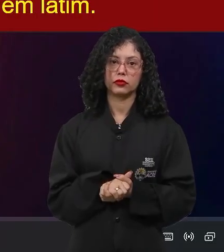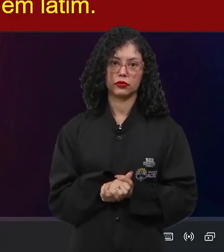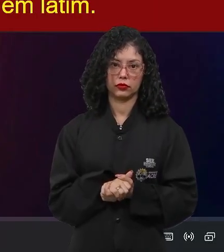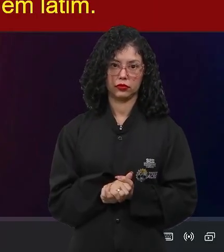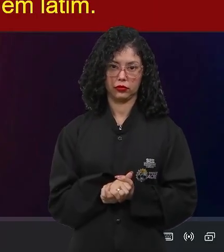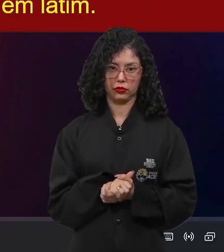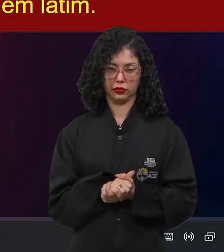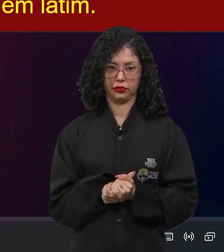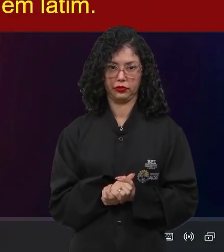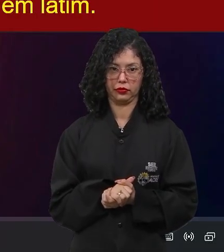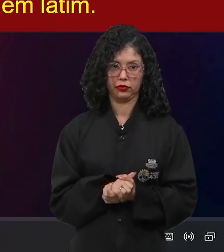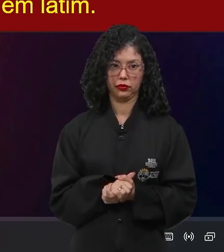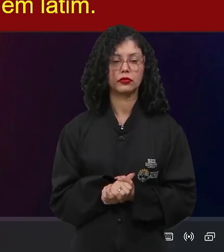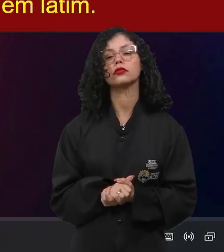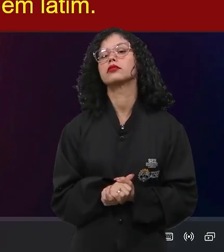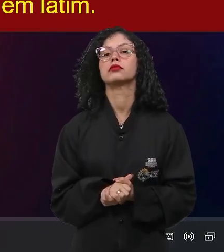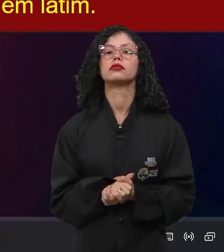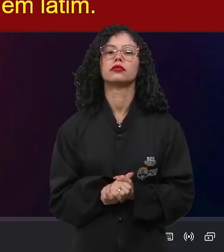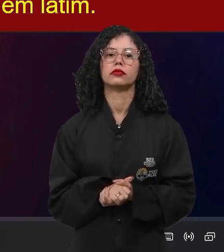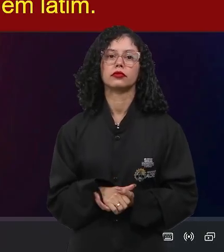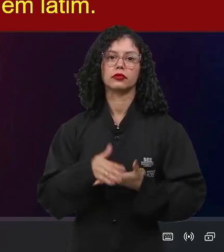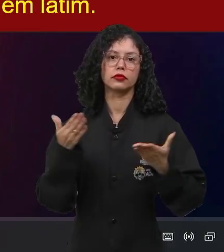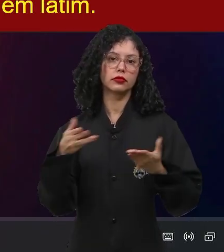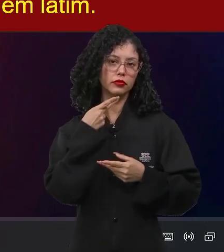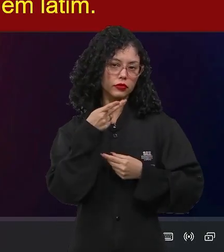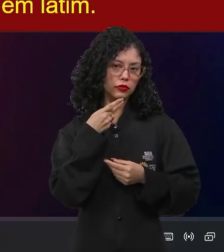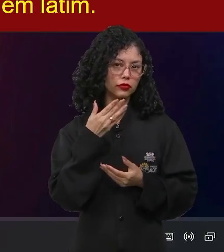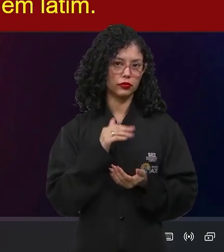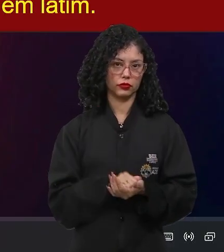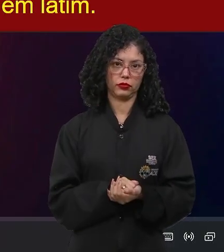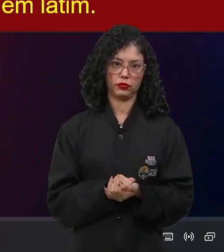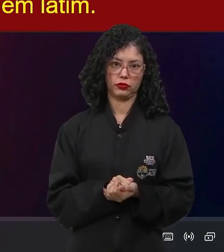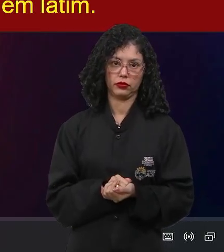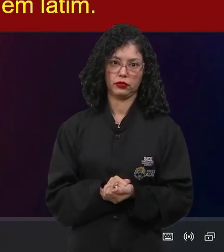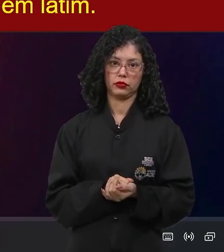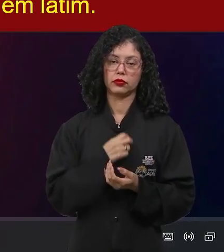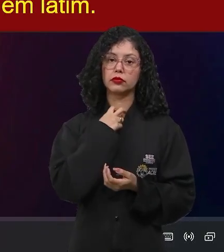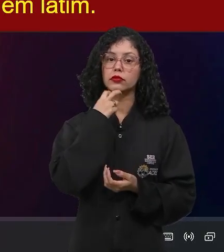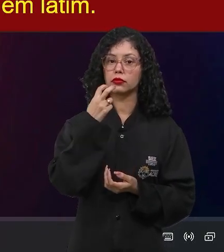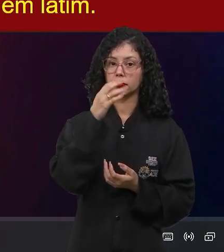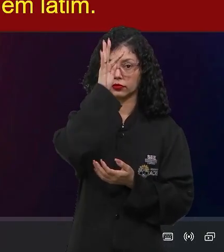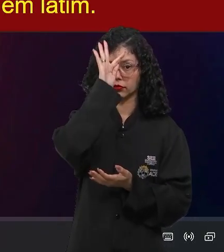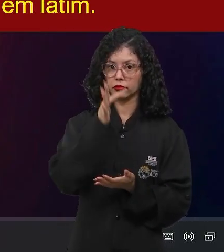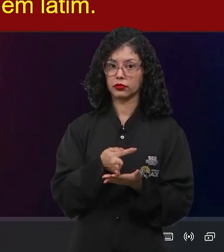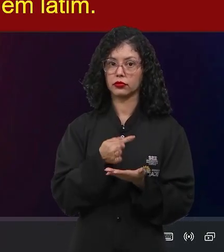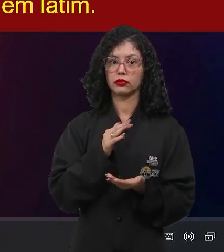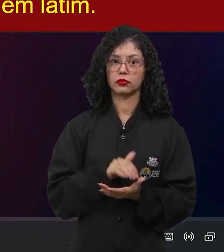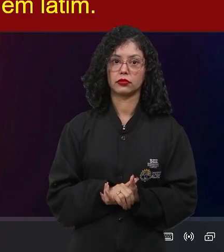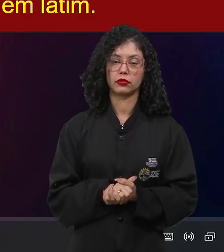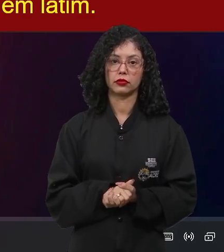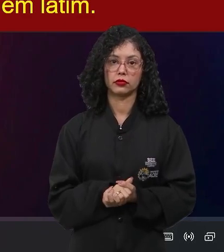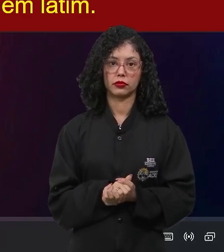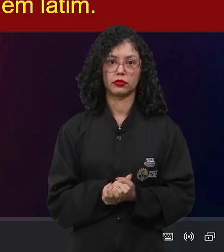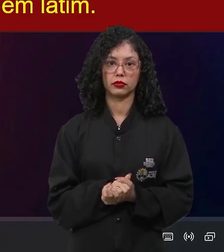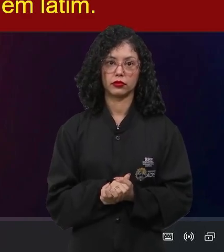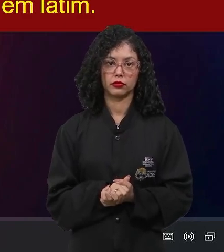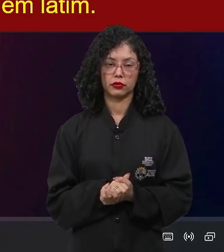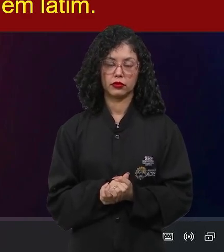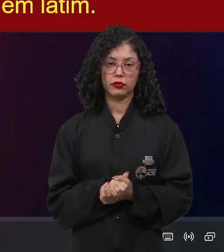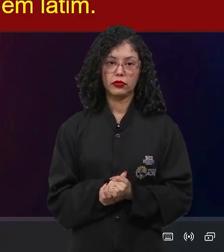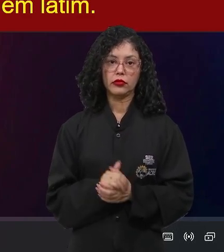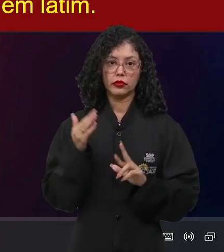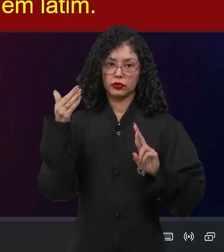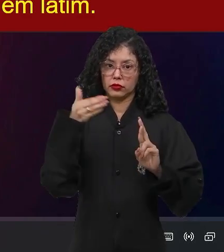discurso mais artístico. Então, como eu já falei para você do canto-chão, que é a voz da fé, né? Traz aí